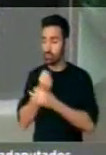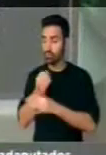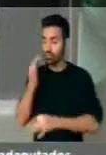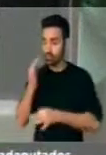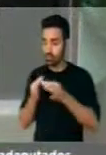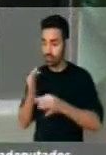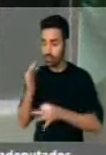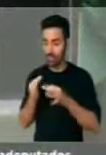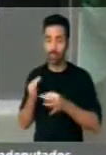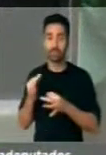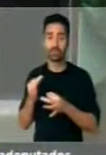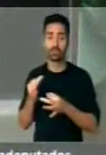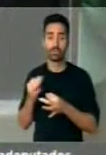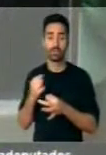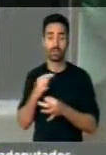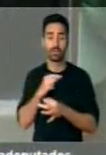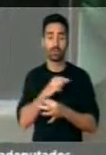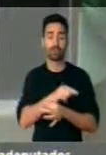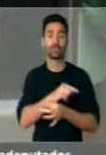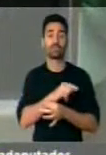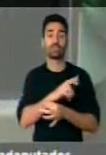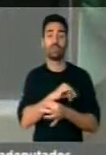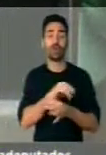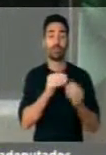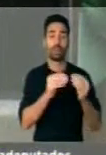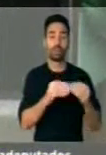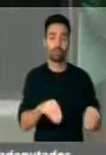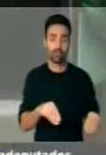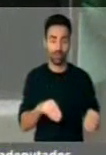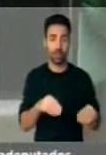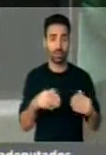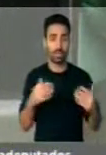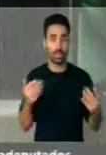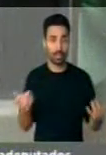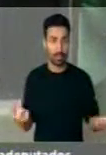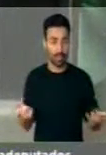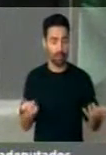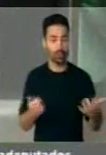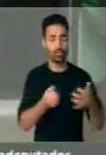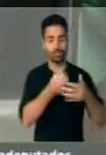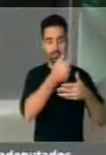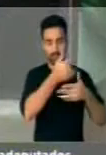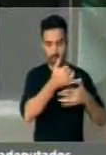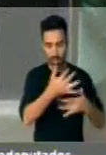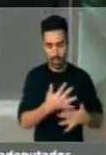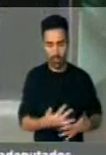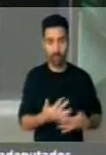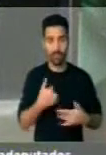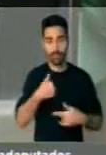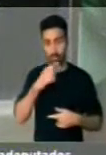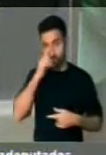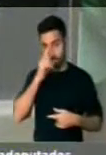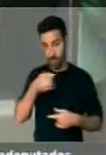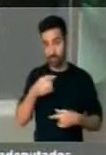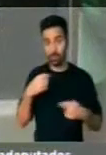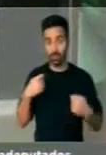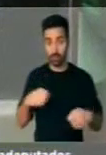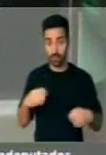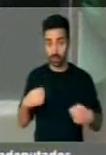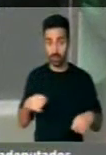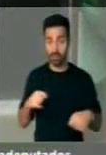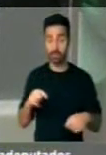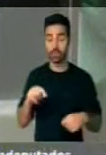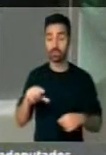esfera jurídica do referido sujeito processual. Desse modo, pelas razões expostas, determino seja citado na condição